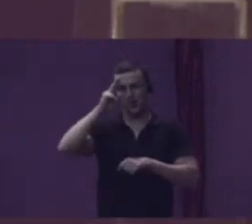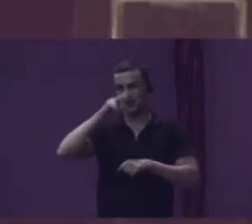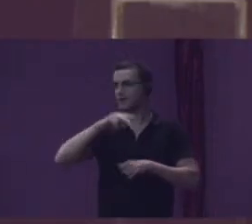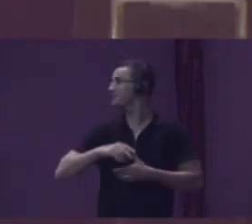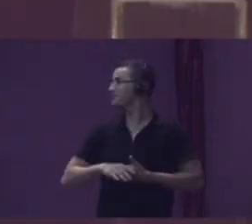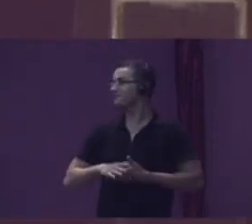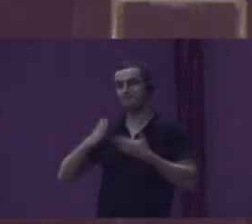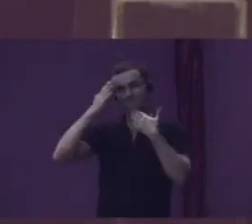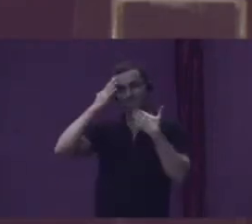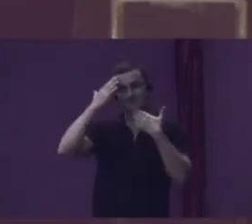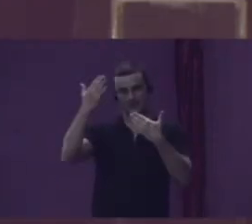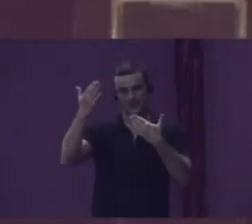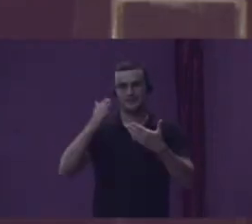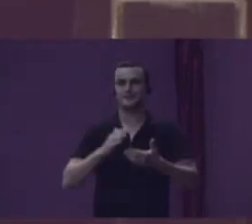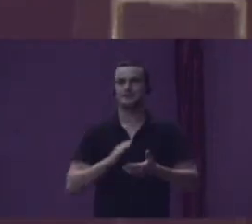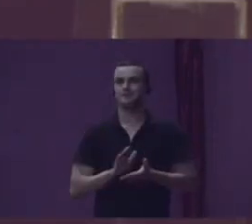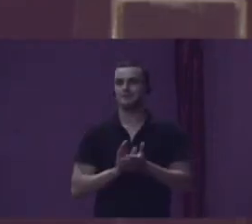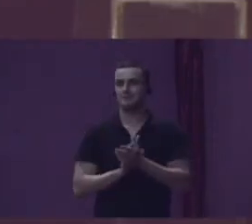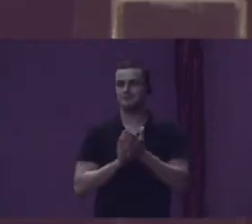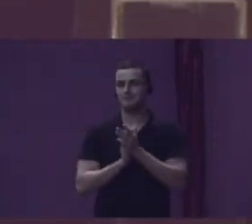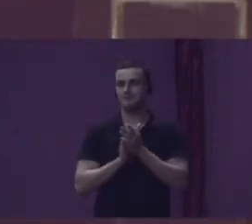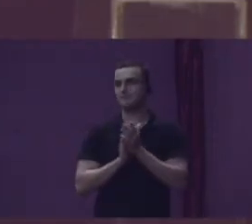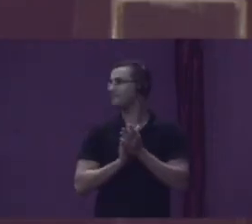Thank you.